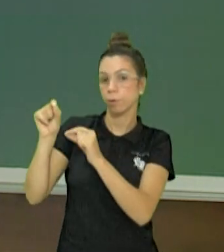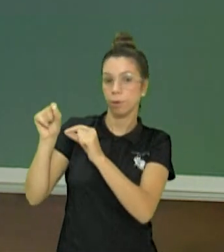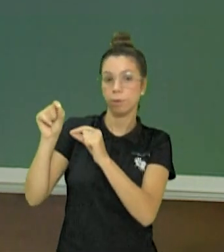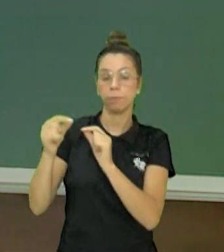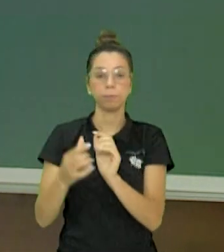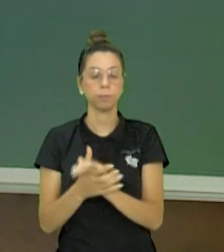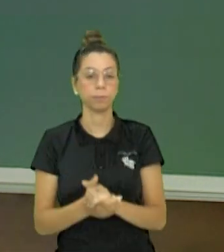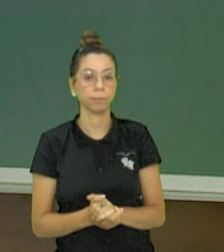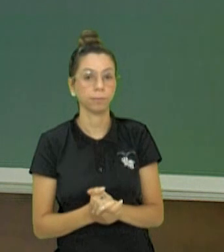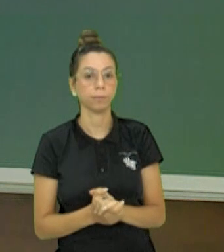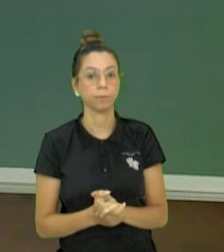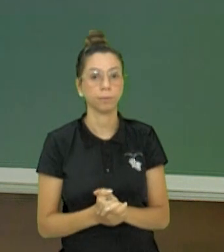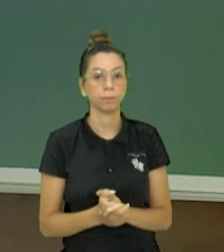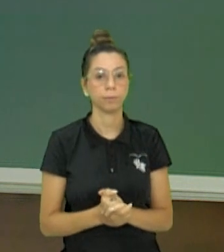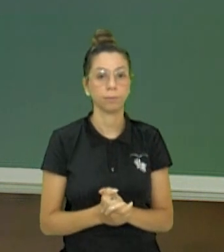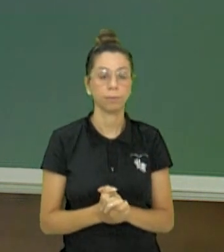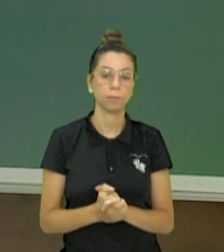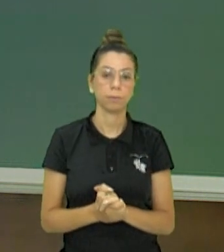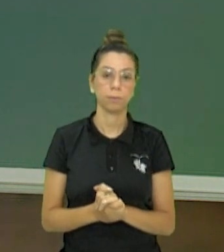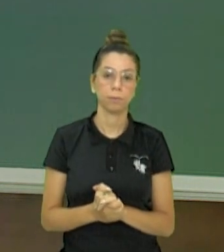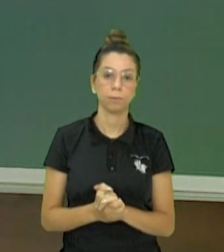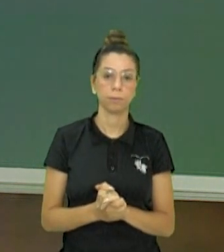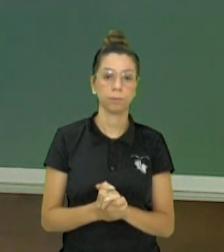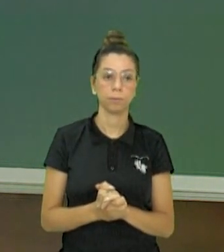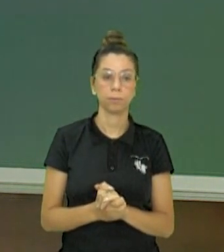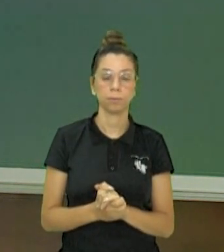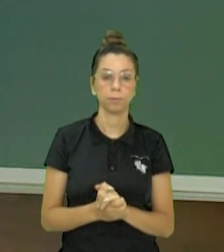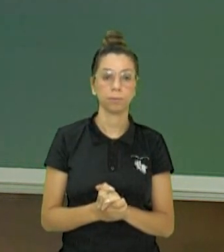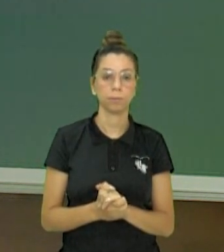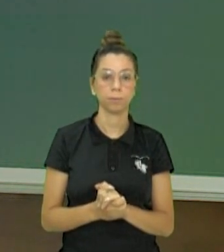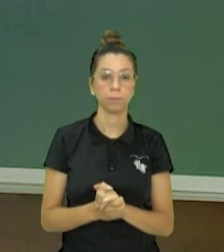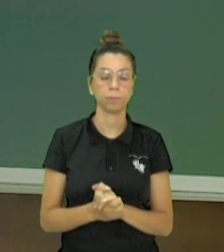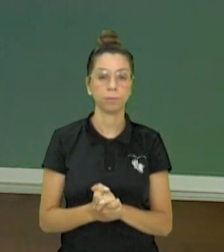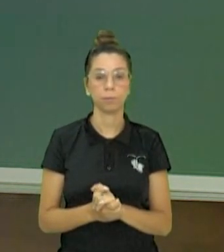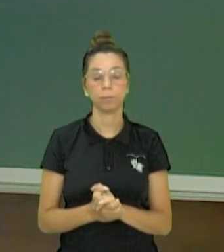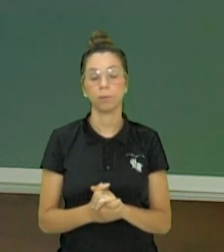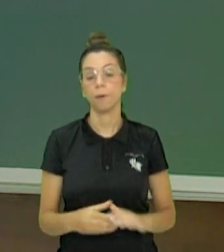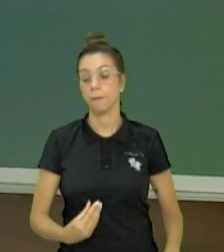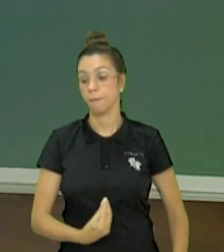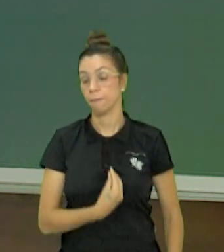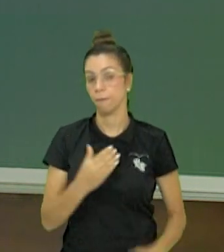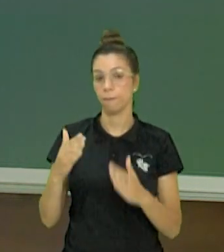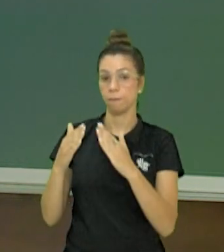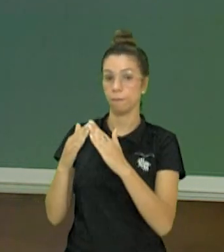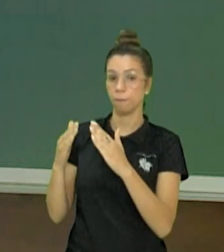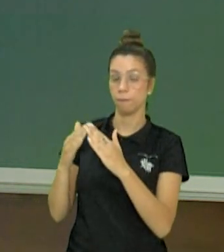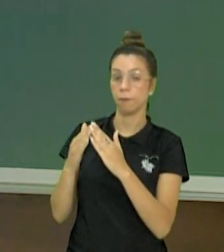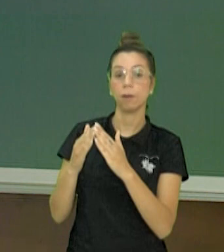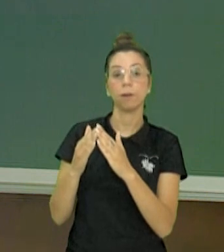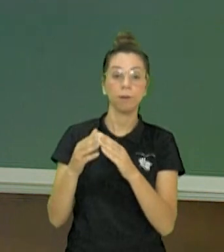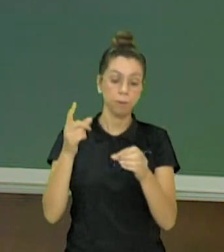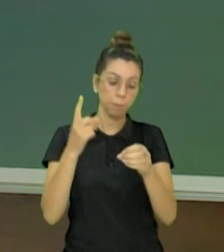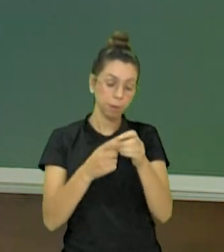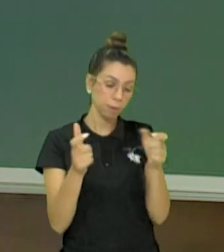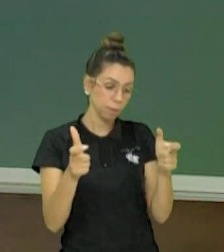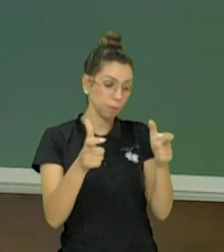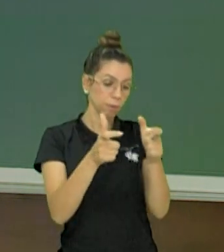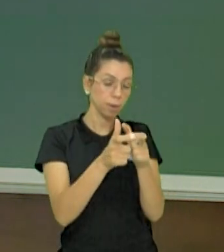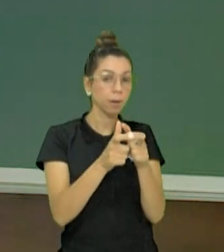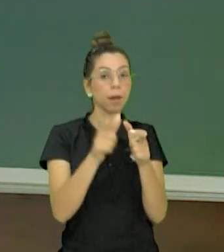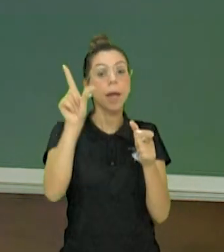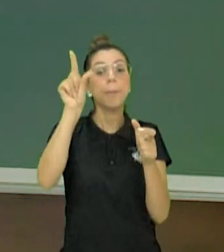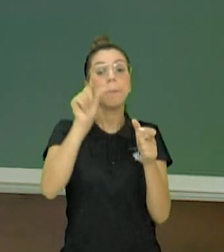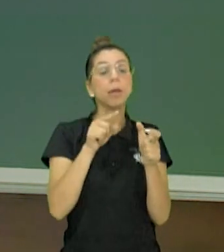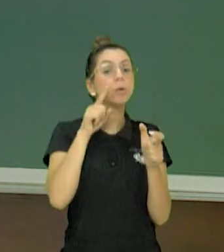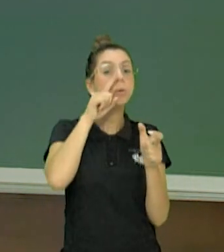small town is less dangerous than living in a big city. Morar numa cidade pequena é menos perigoso do que morar numa